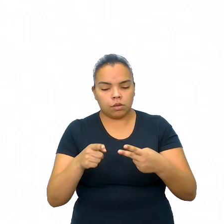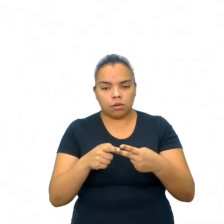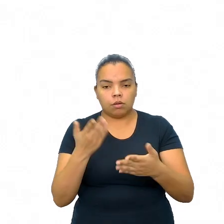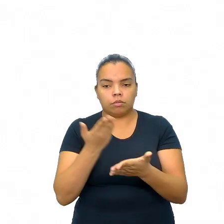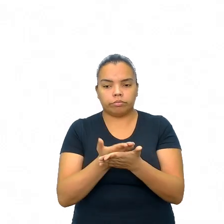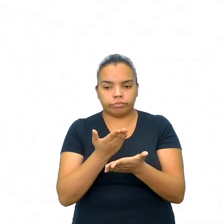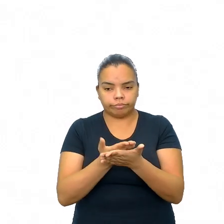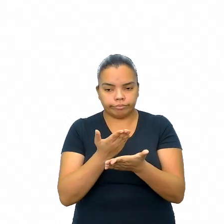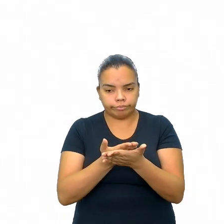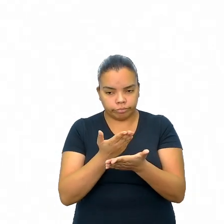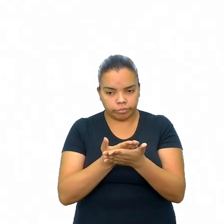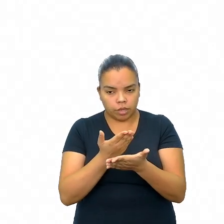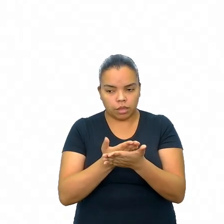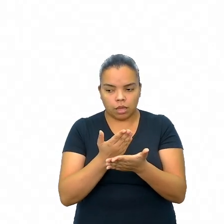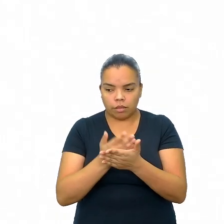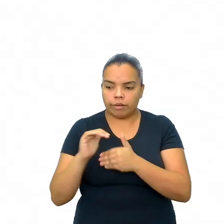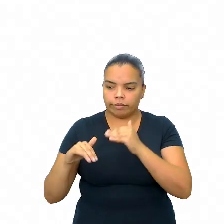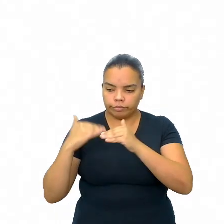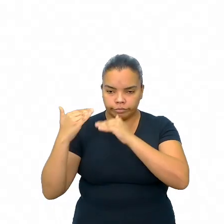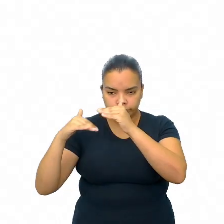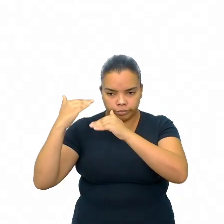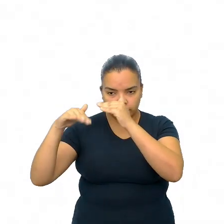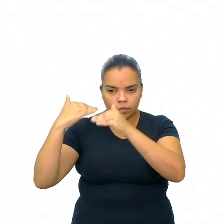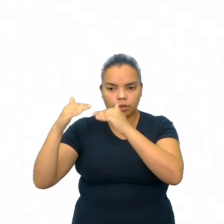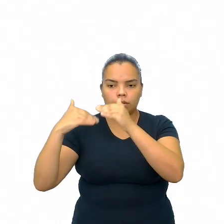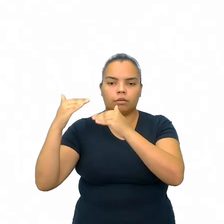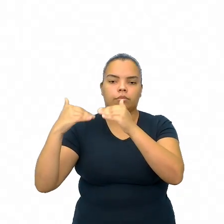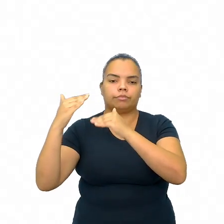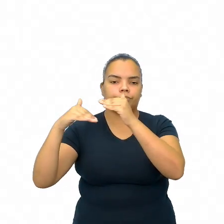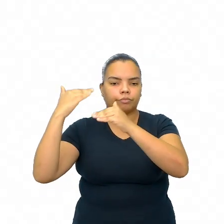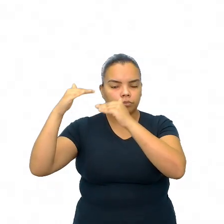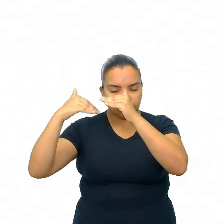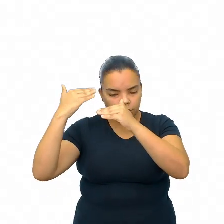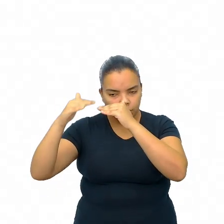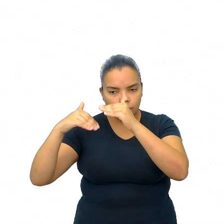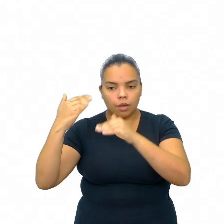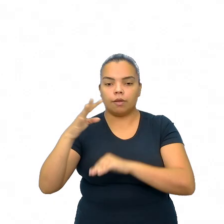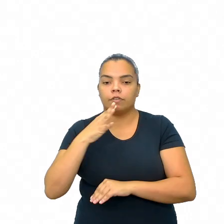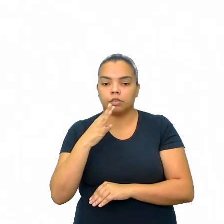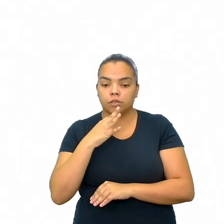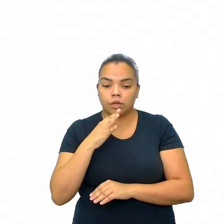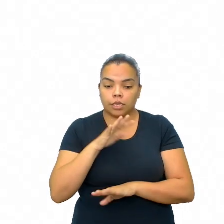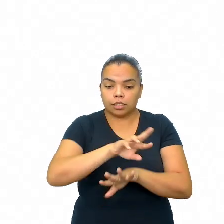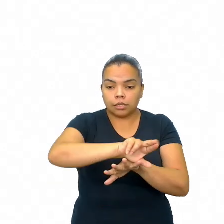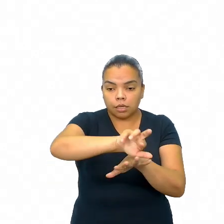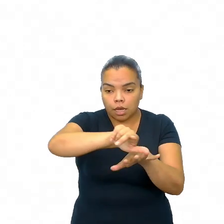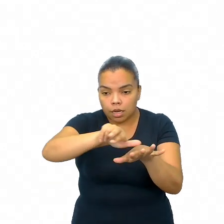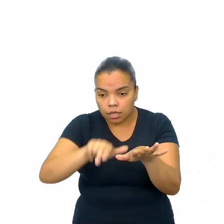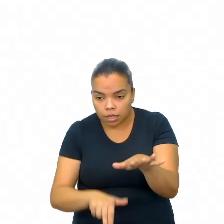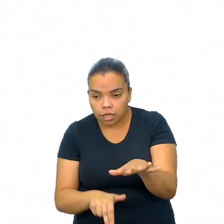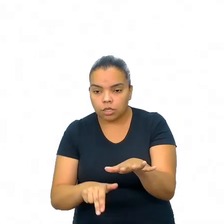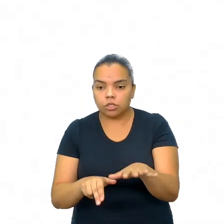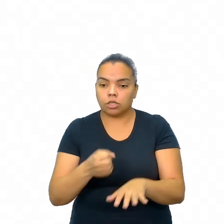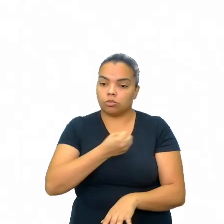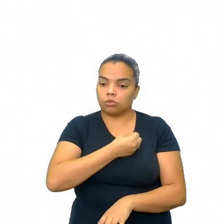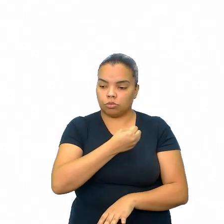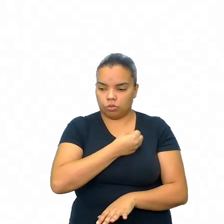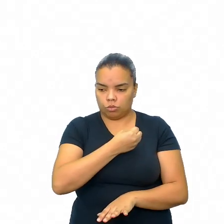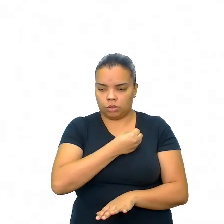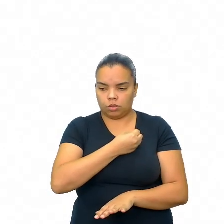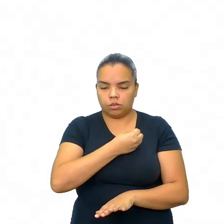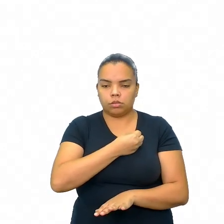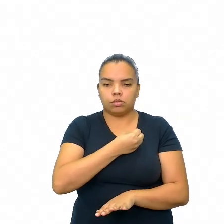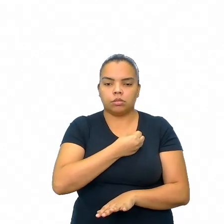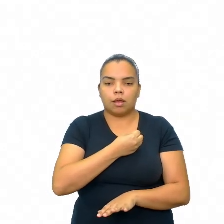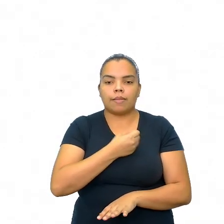Estudar, ampliar os conhecimentos a partir do documento enviado, para que vocês conheçam as características dos números, para que vocês pensem